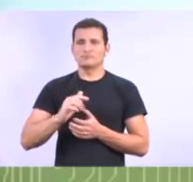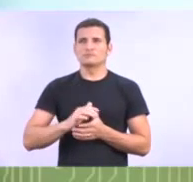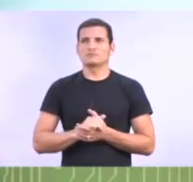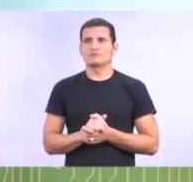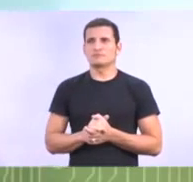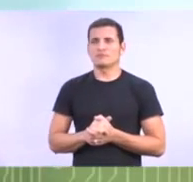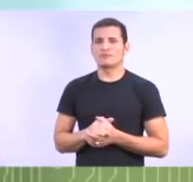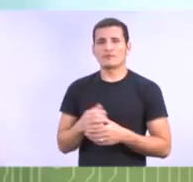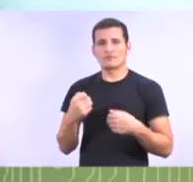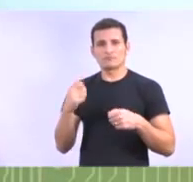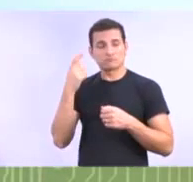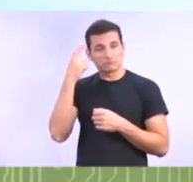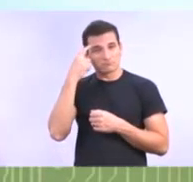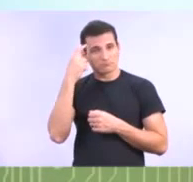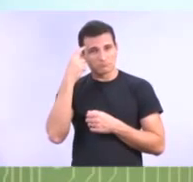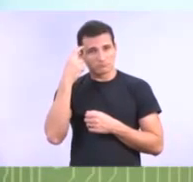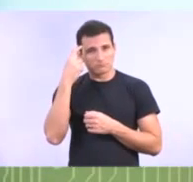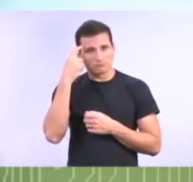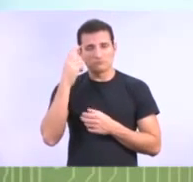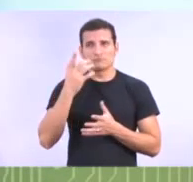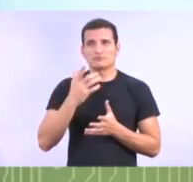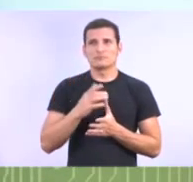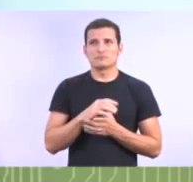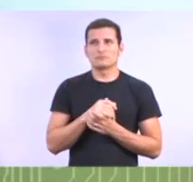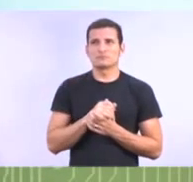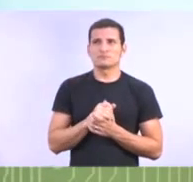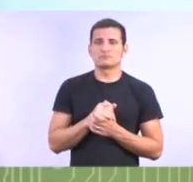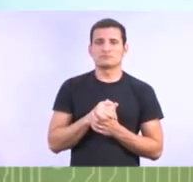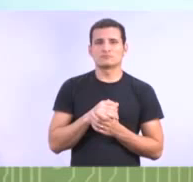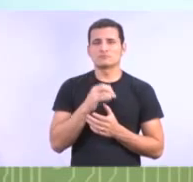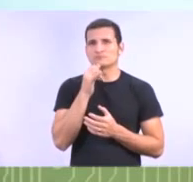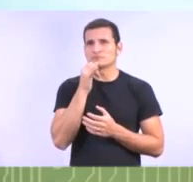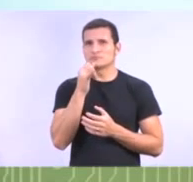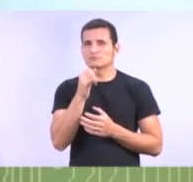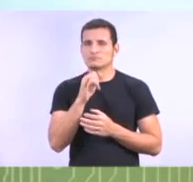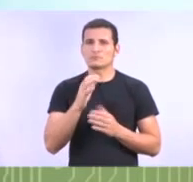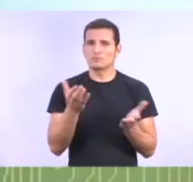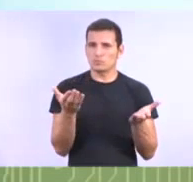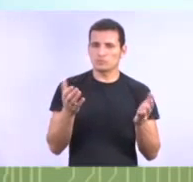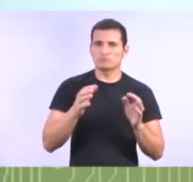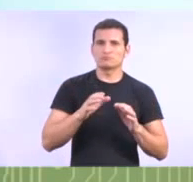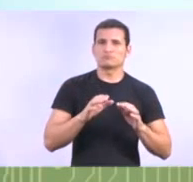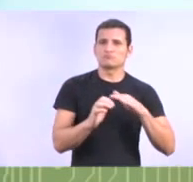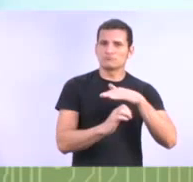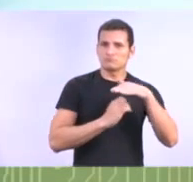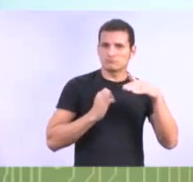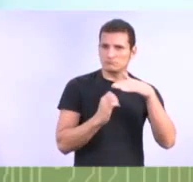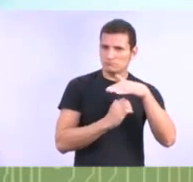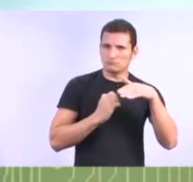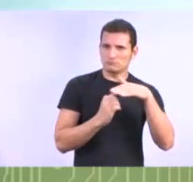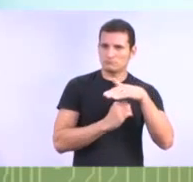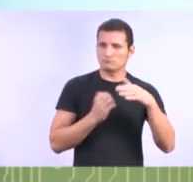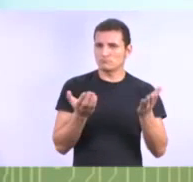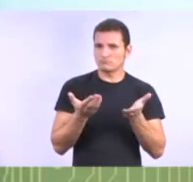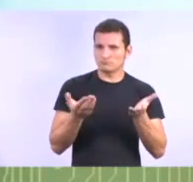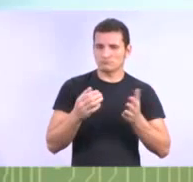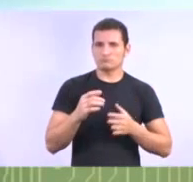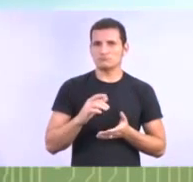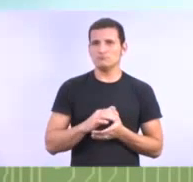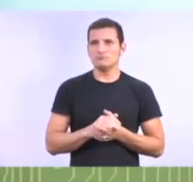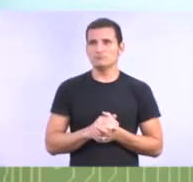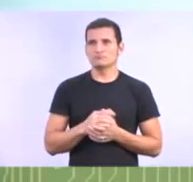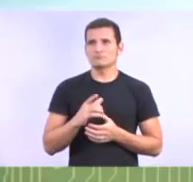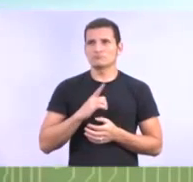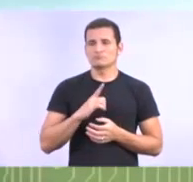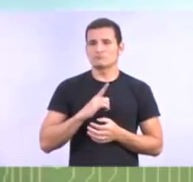ser previsto, pensando em um ambiente corporativo, que hoje as organizações estão, por exemplo, com